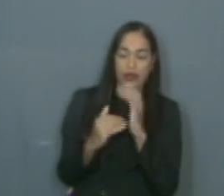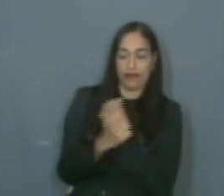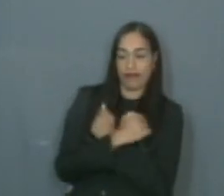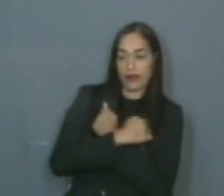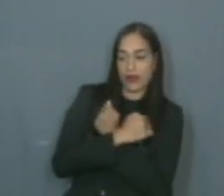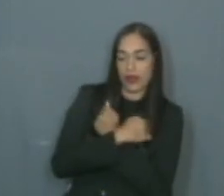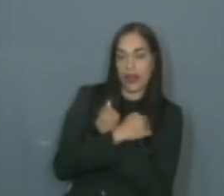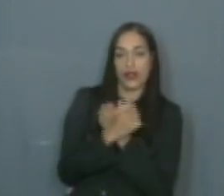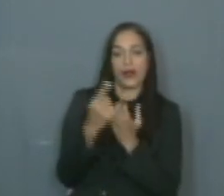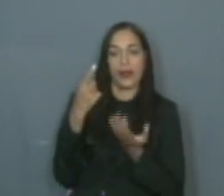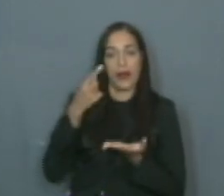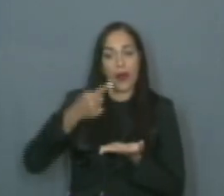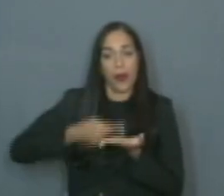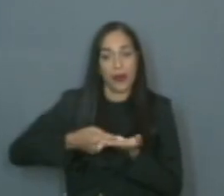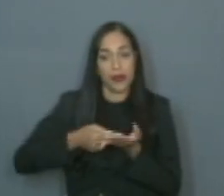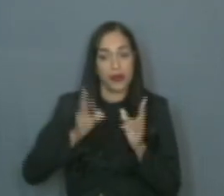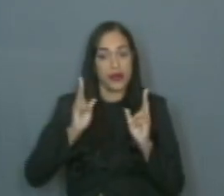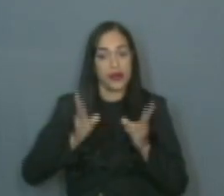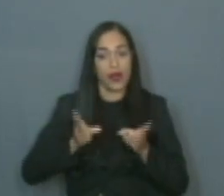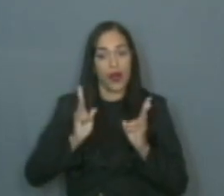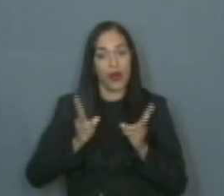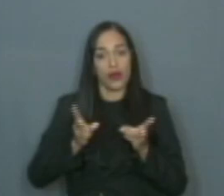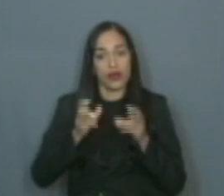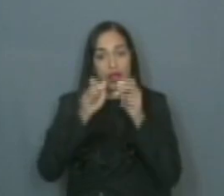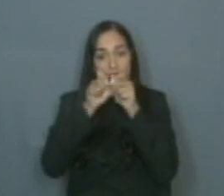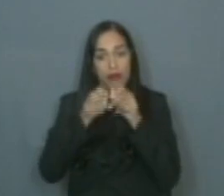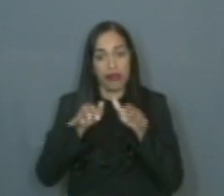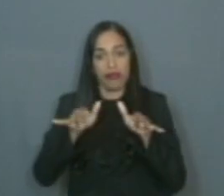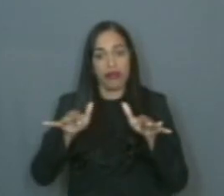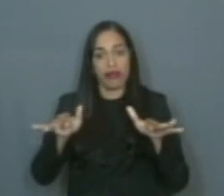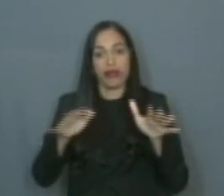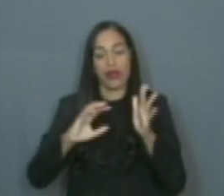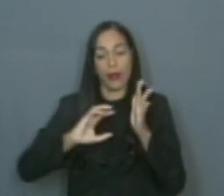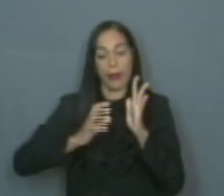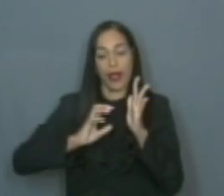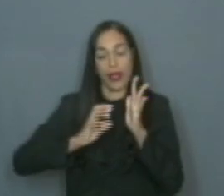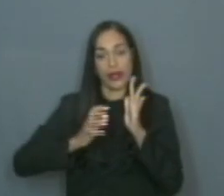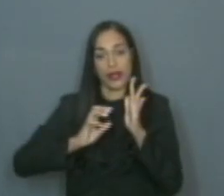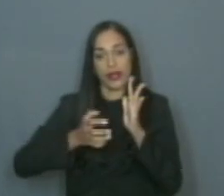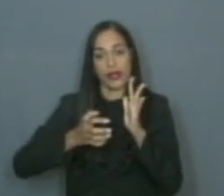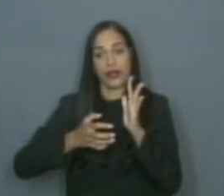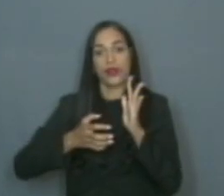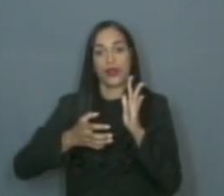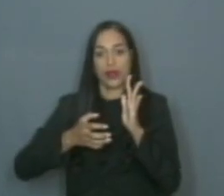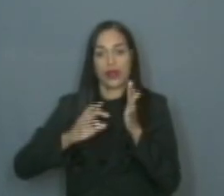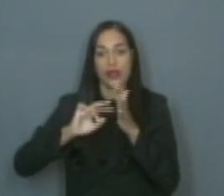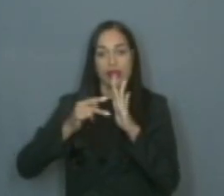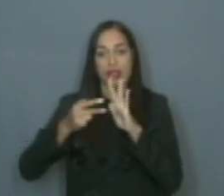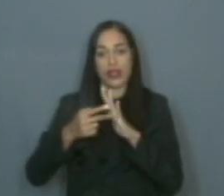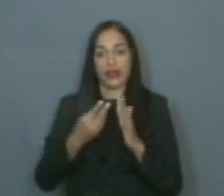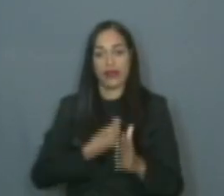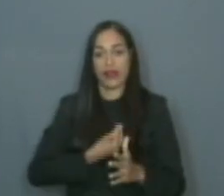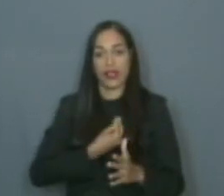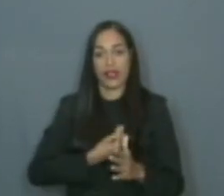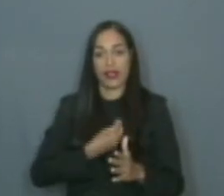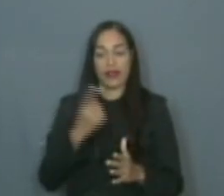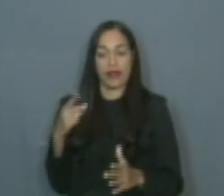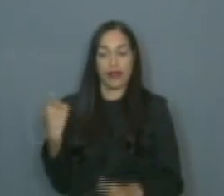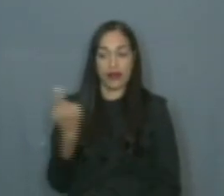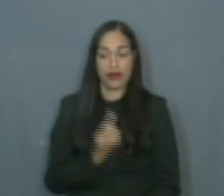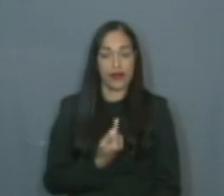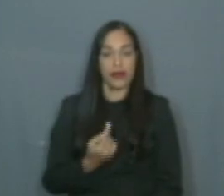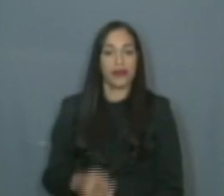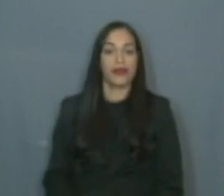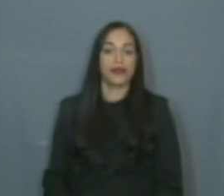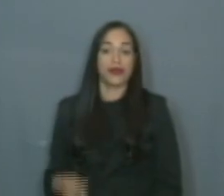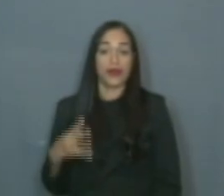reafirmo meu compromisso em continuar reverberando o que o Partido Verde essencialmente significa na vida de cada um de nós. Ao